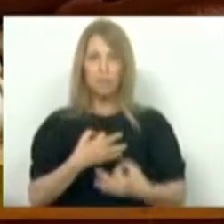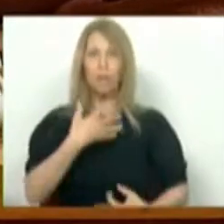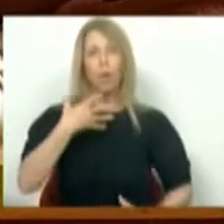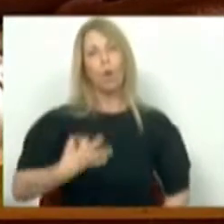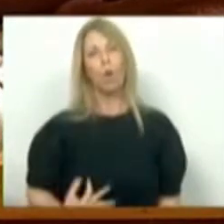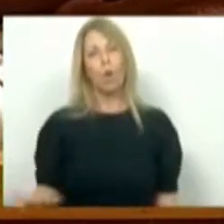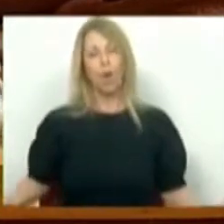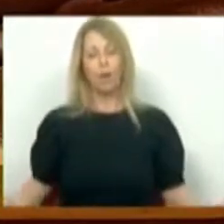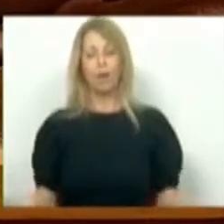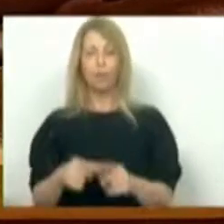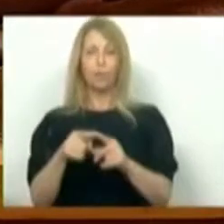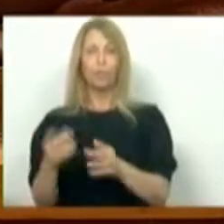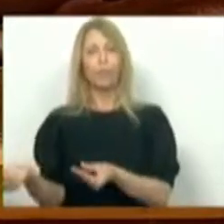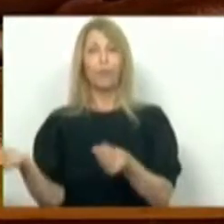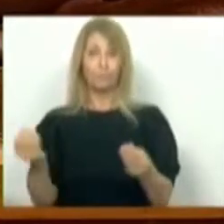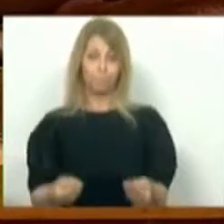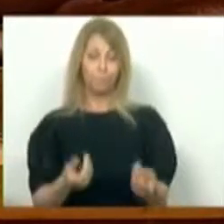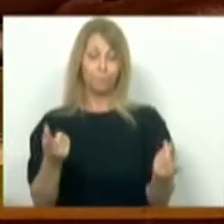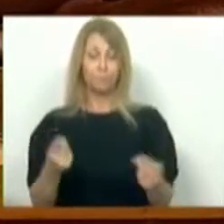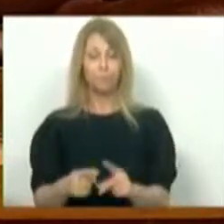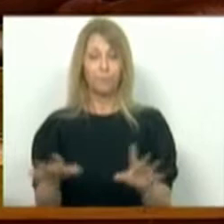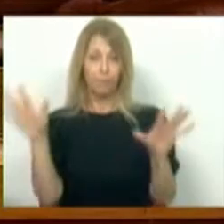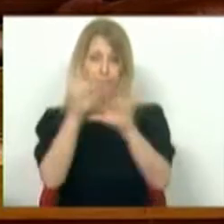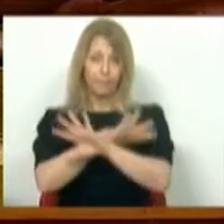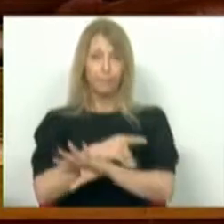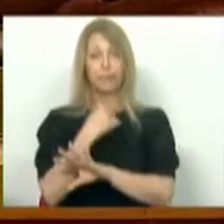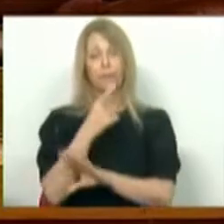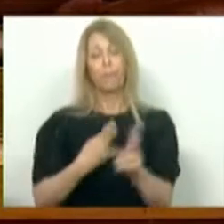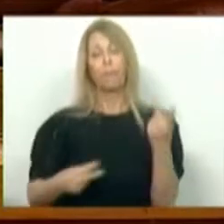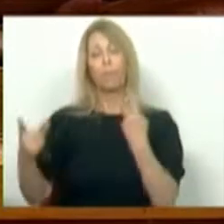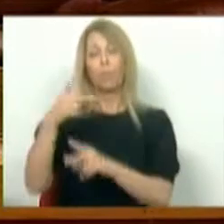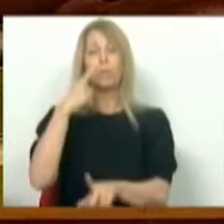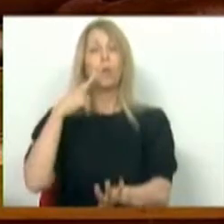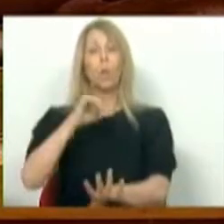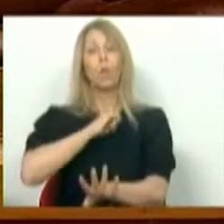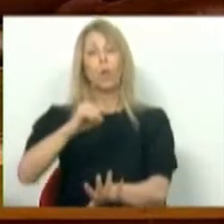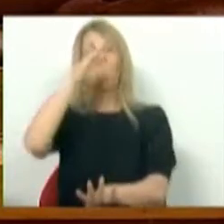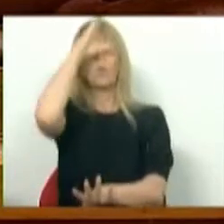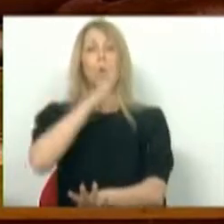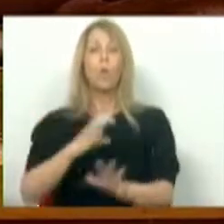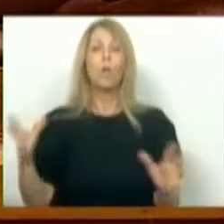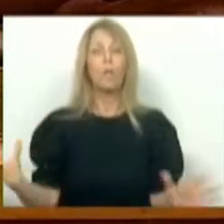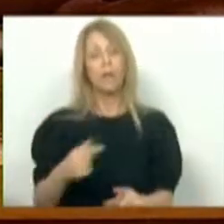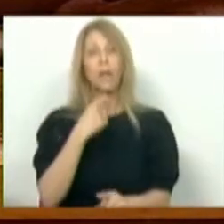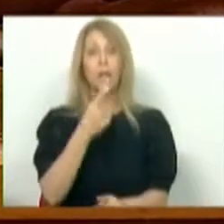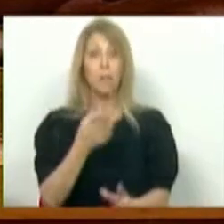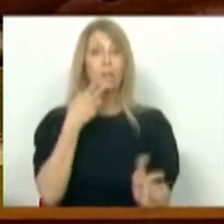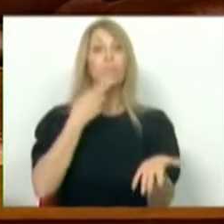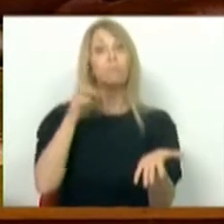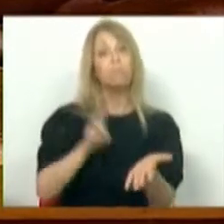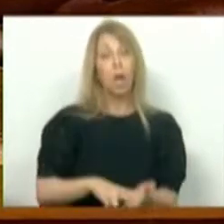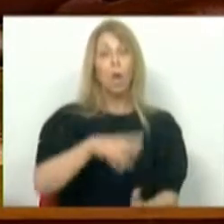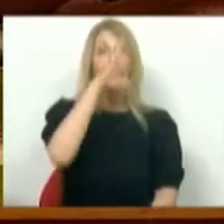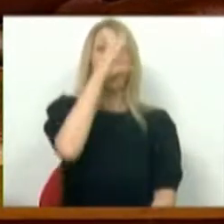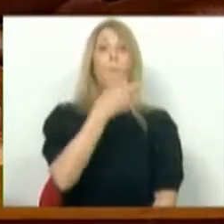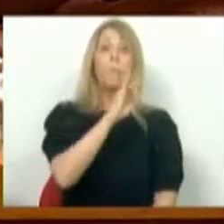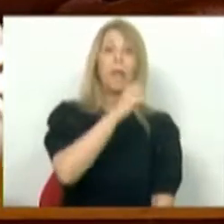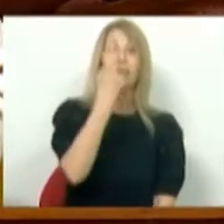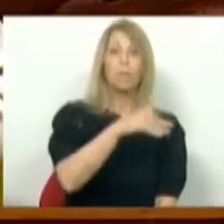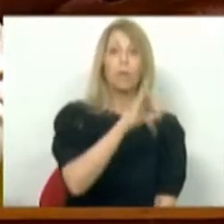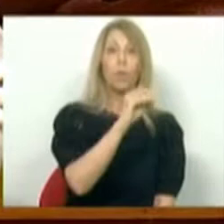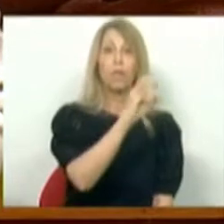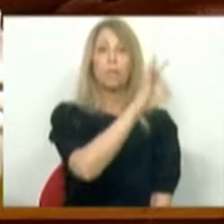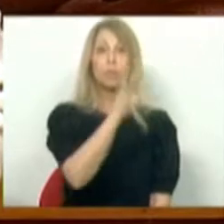travestida de moção de censura que, cito, sendo verdade que o PS obteve cerca de 40% dos votos, também é